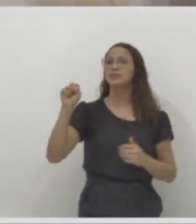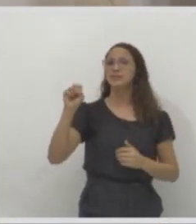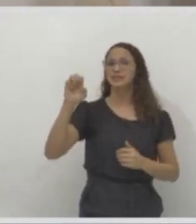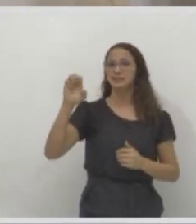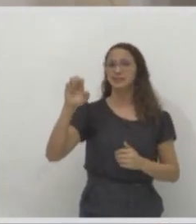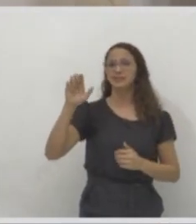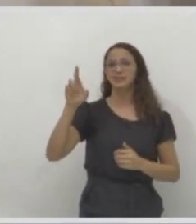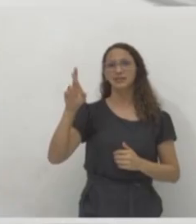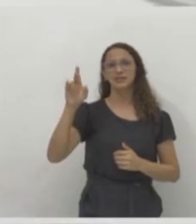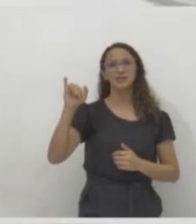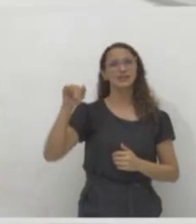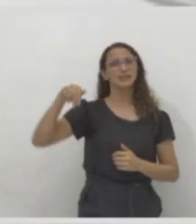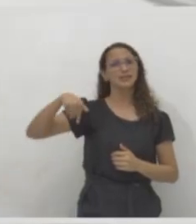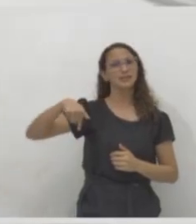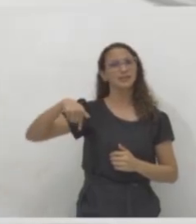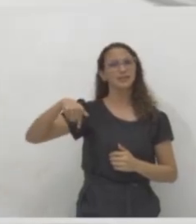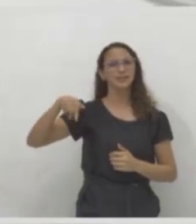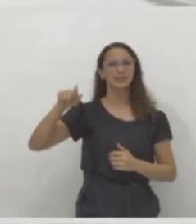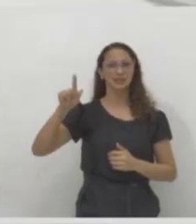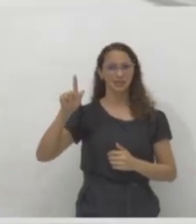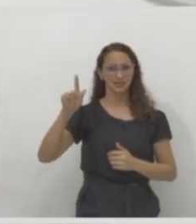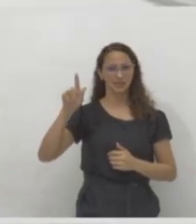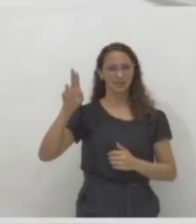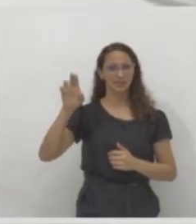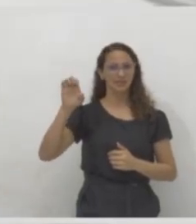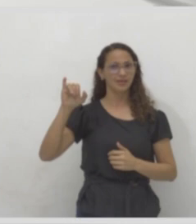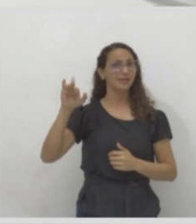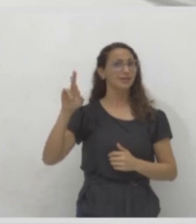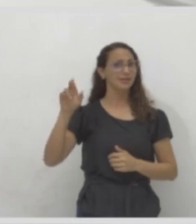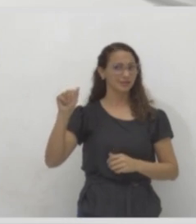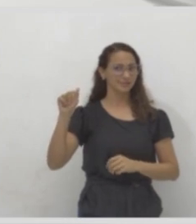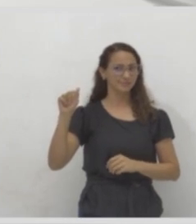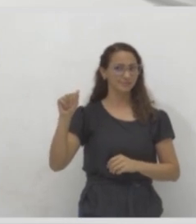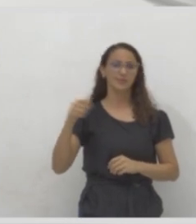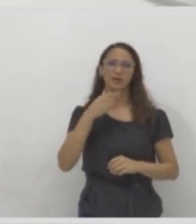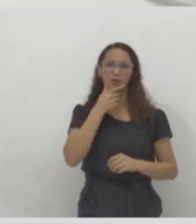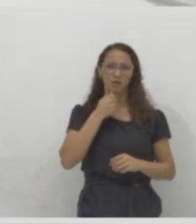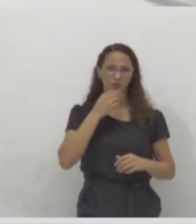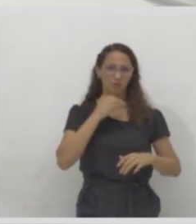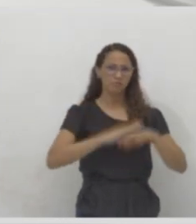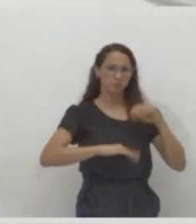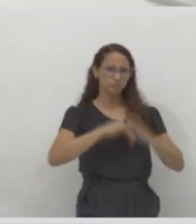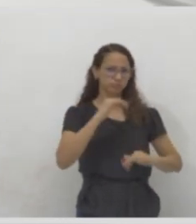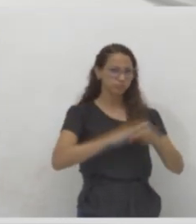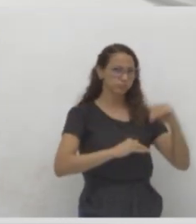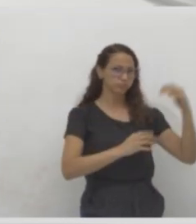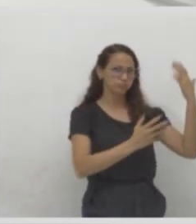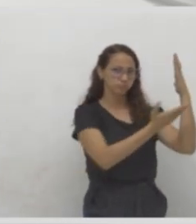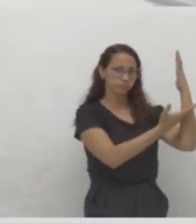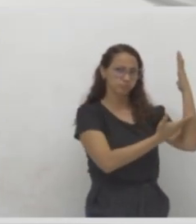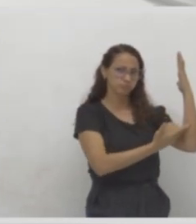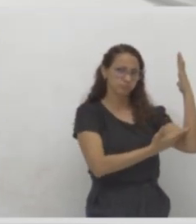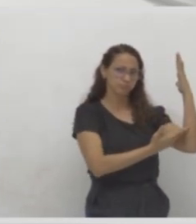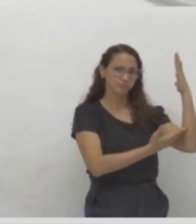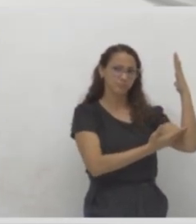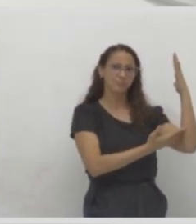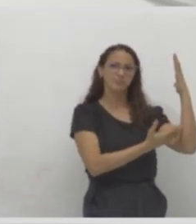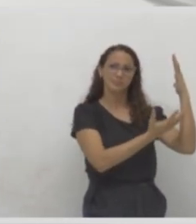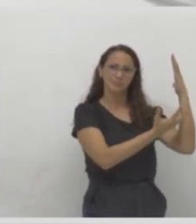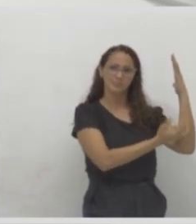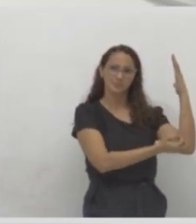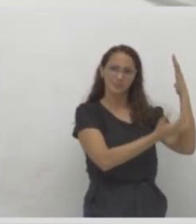imagem de um seringueiro extraindo o látex de uma árvore, tá certo? O látex é uma substância